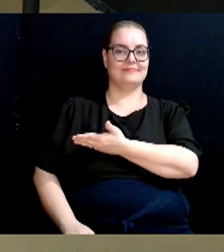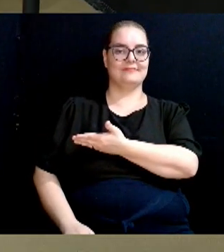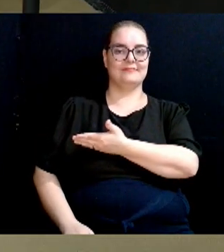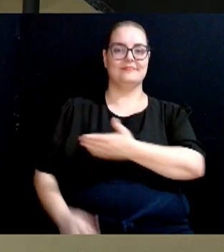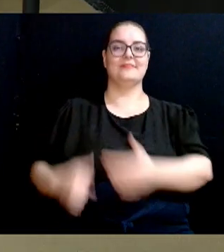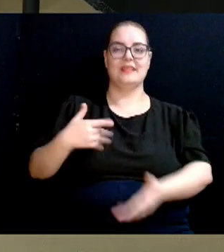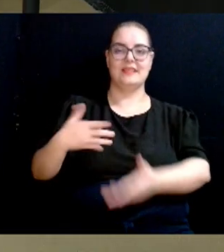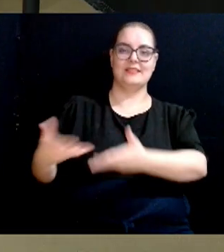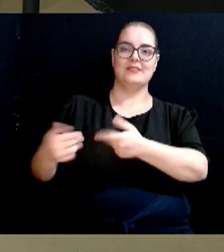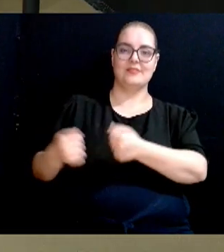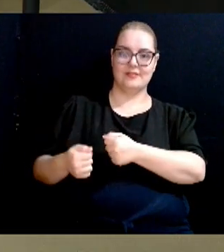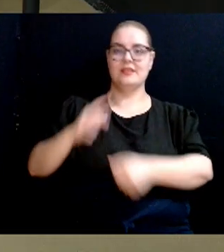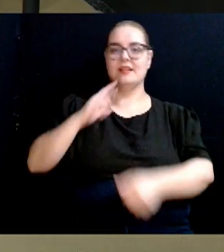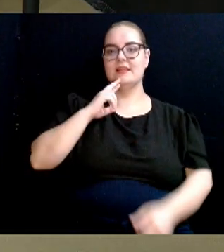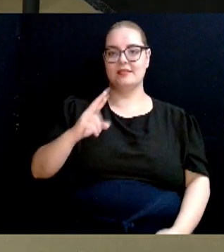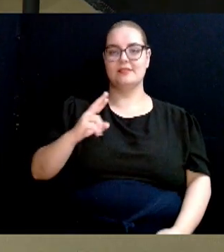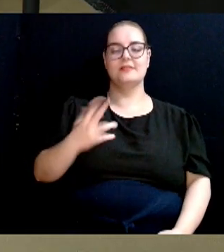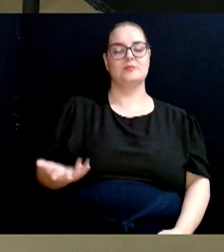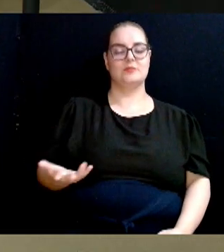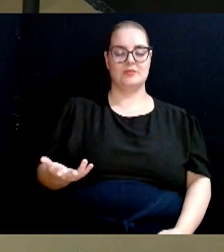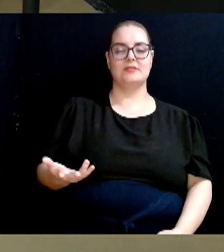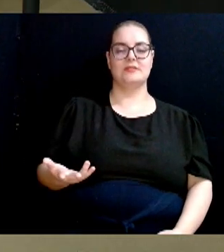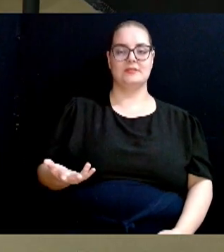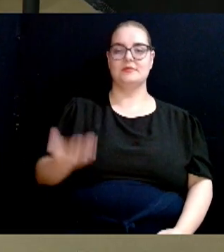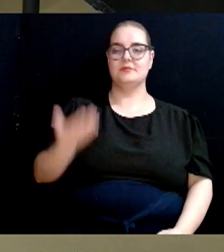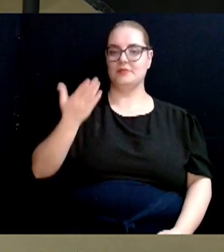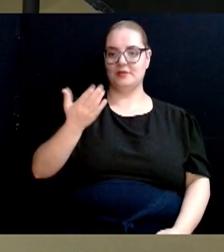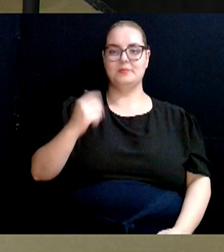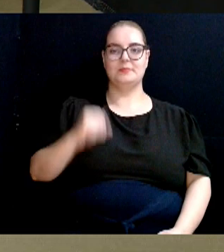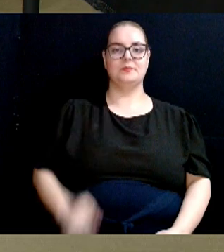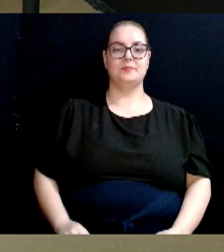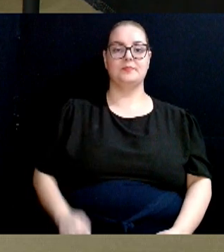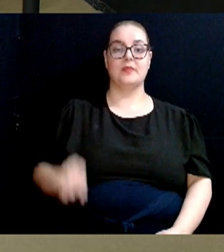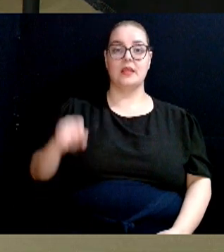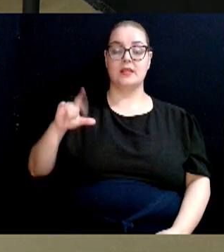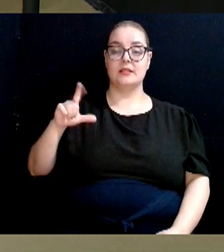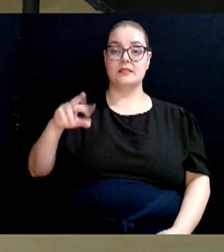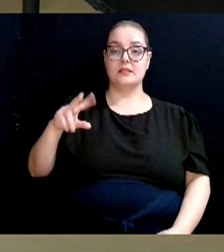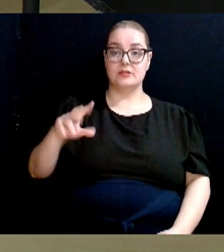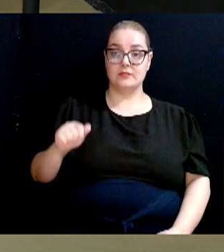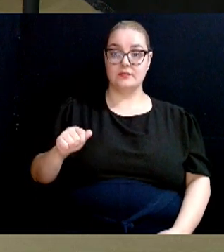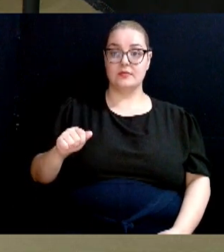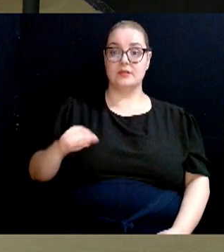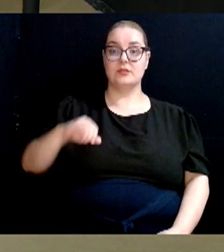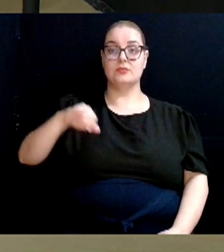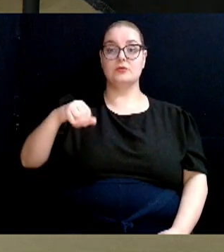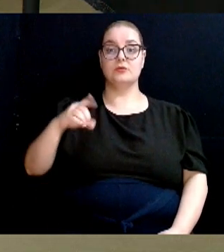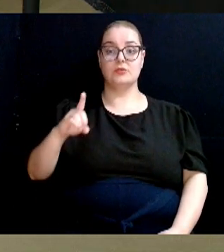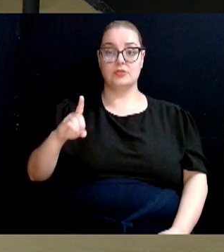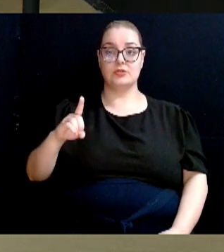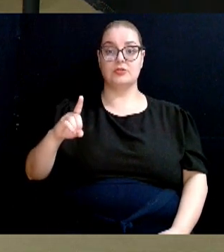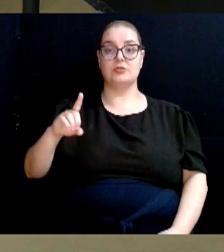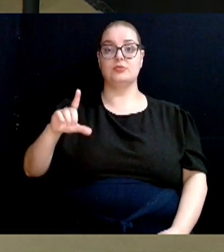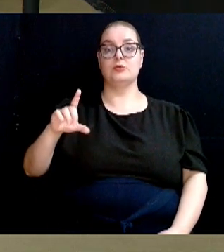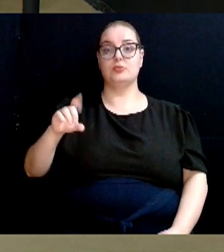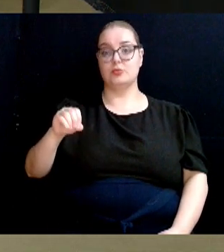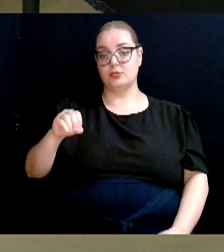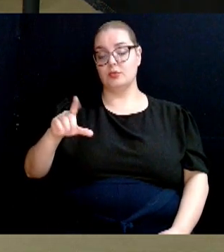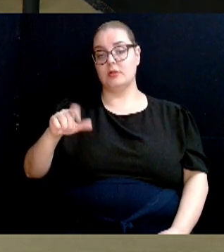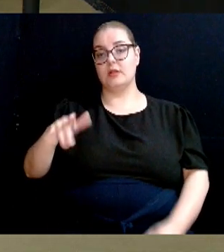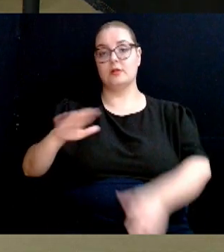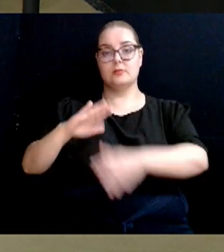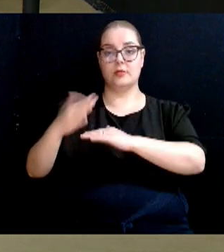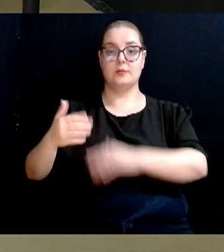convidadas vão responder para vocês. A Silvana Freitas, do Jardim do Lago, está aí com a gente. Minha tia sempre gostou